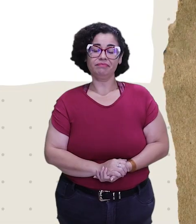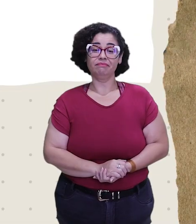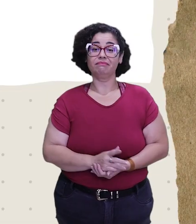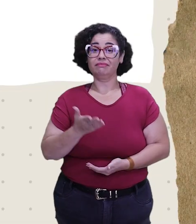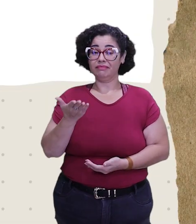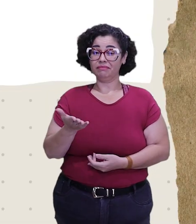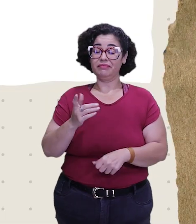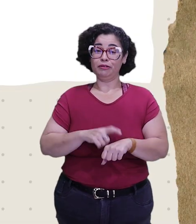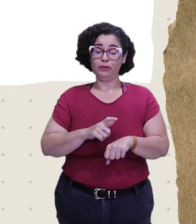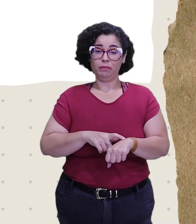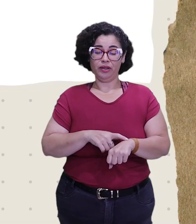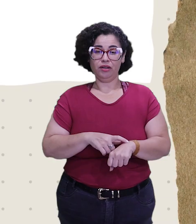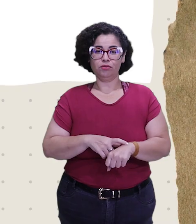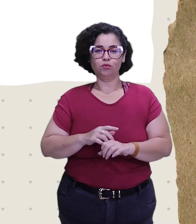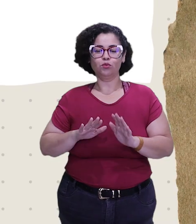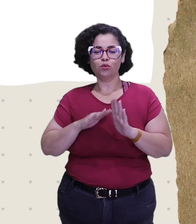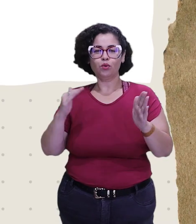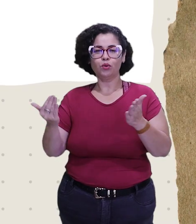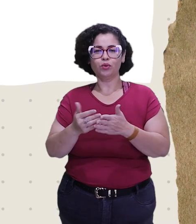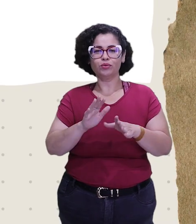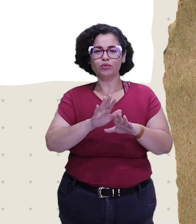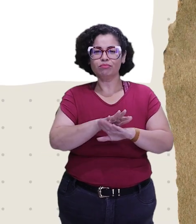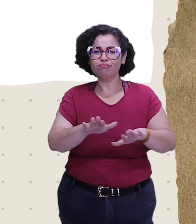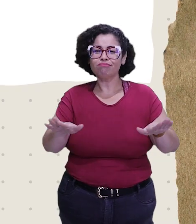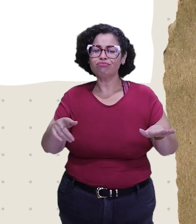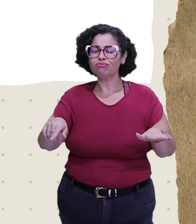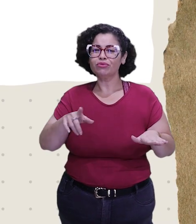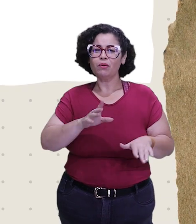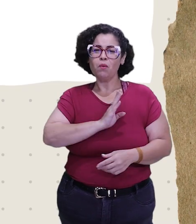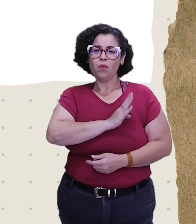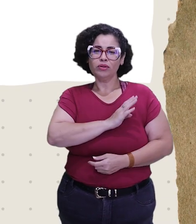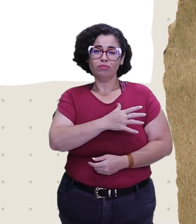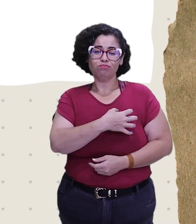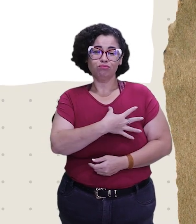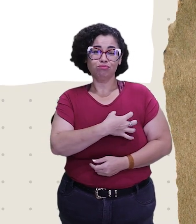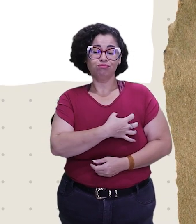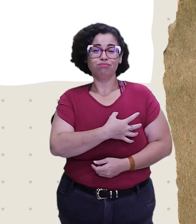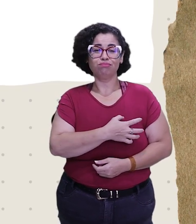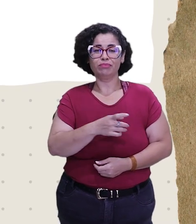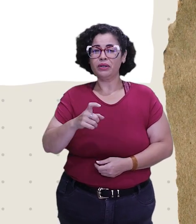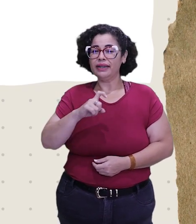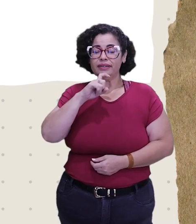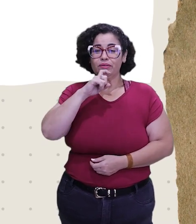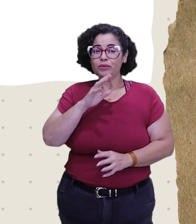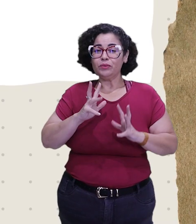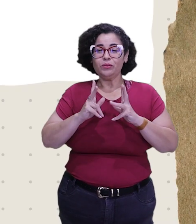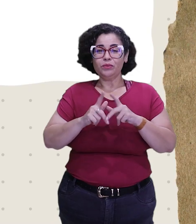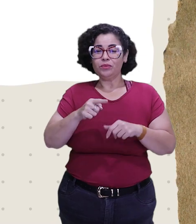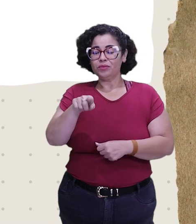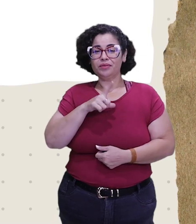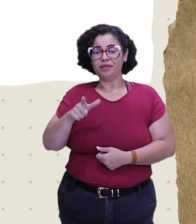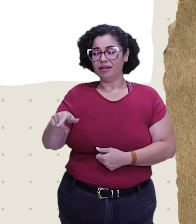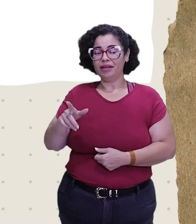Naquele momento, todos os pequenos corações que pulsavam no trapiche invejaram a suprema felicidade do